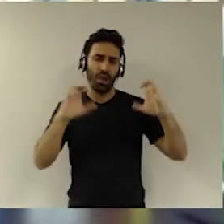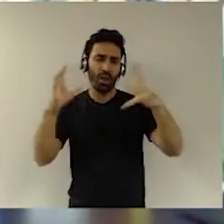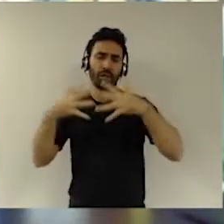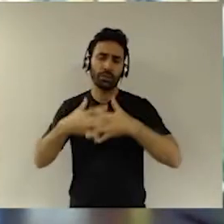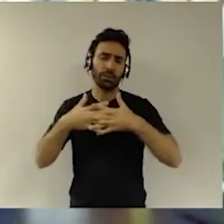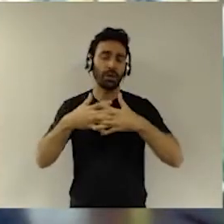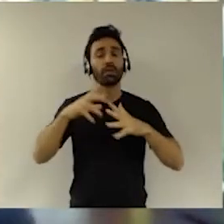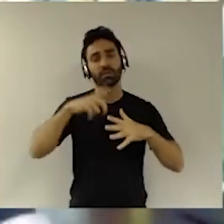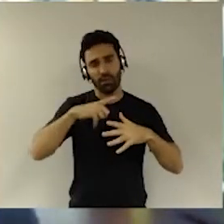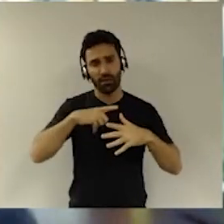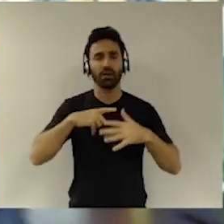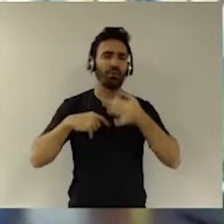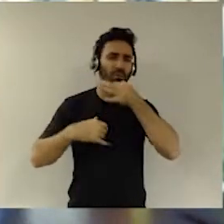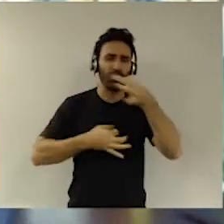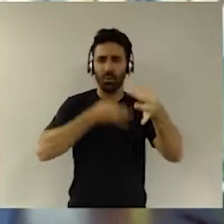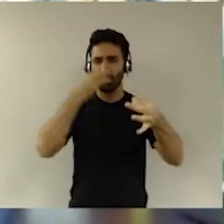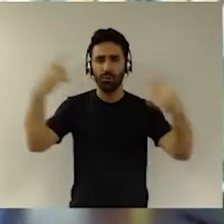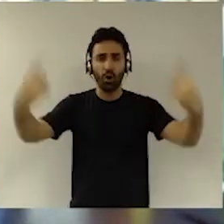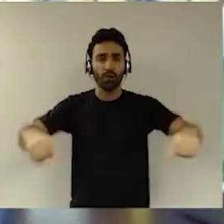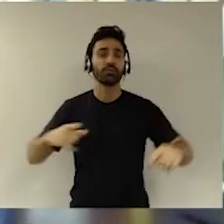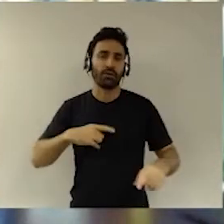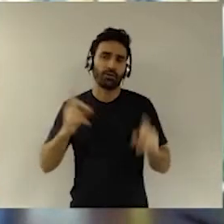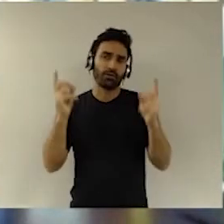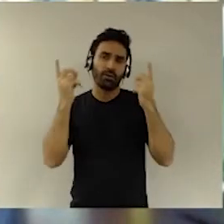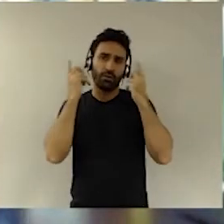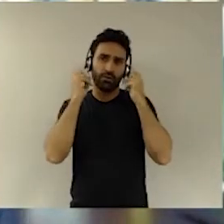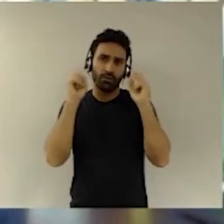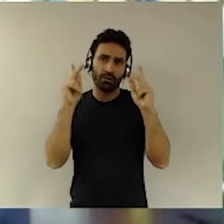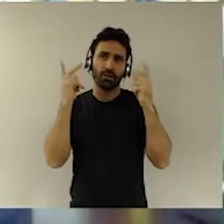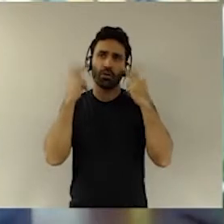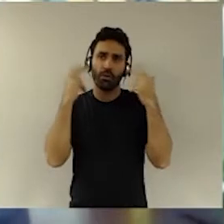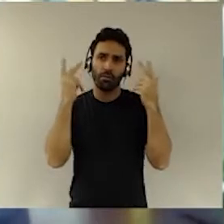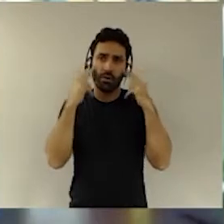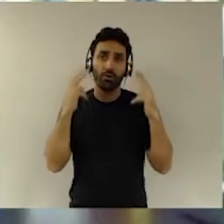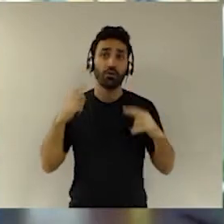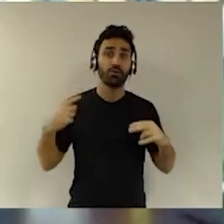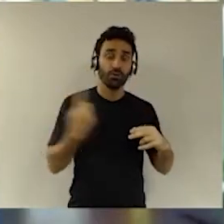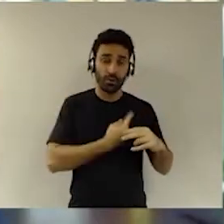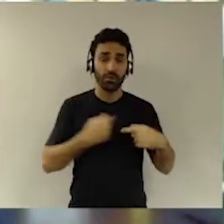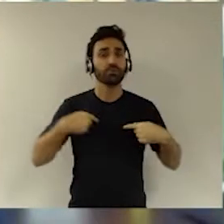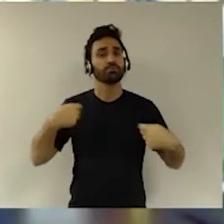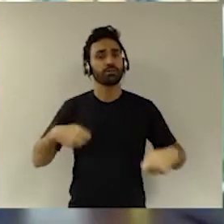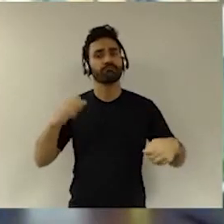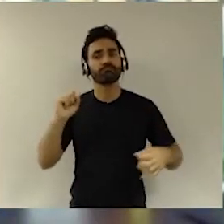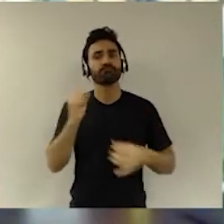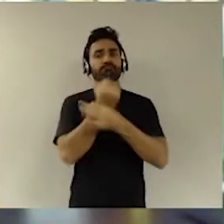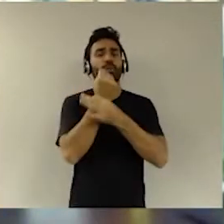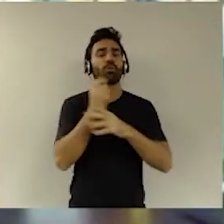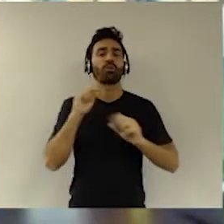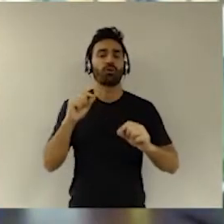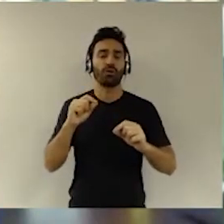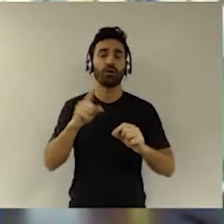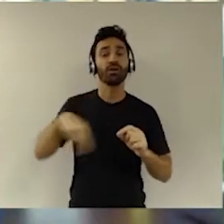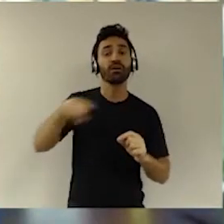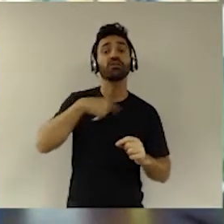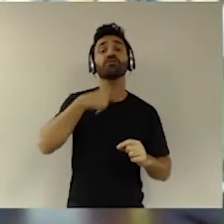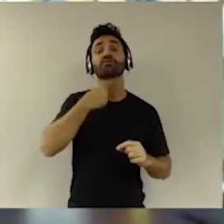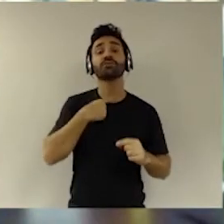vista diferentes e conflitantes, nós temos que assegurar a vontade da